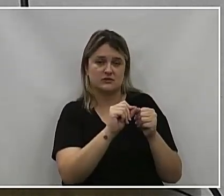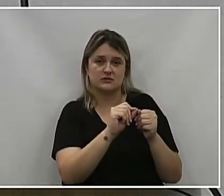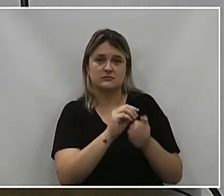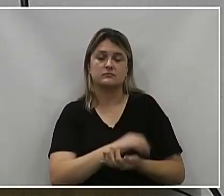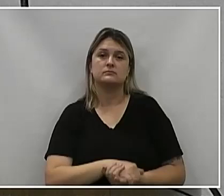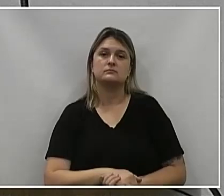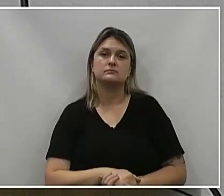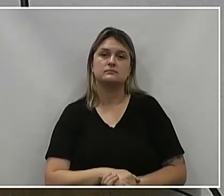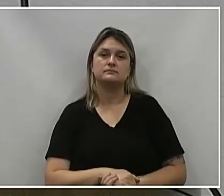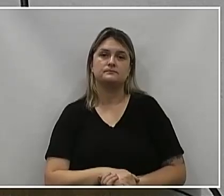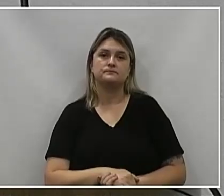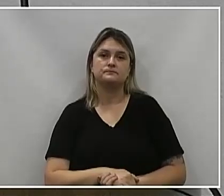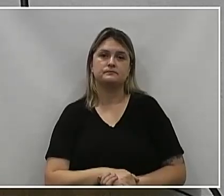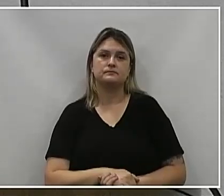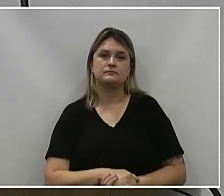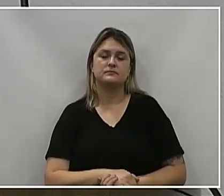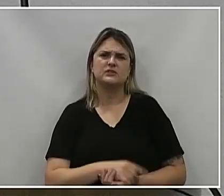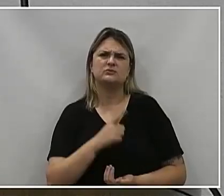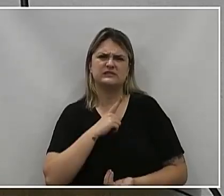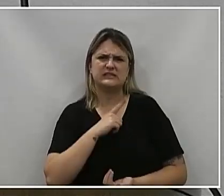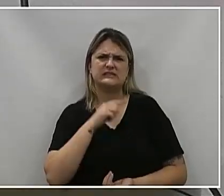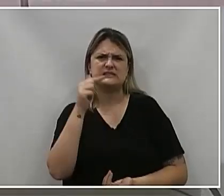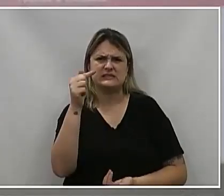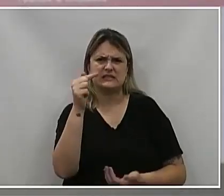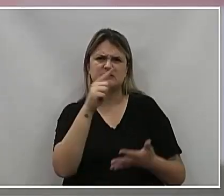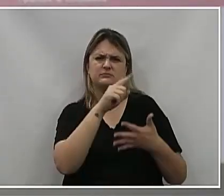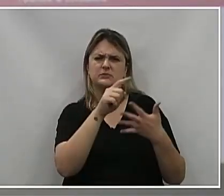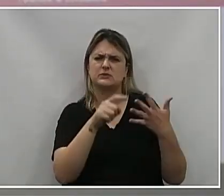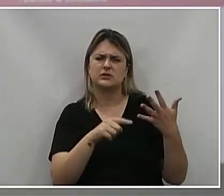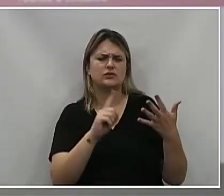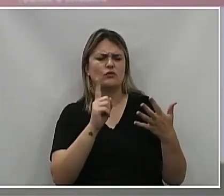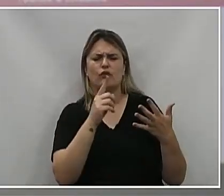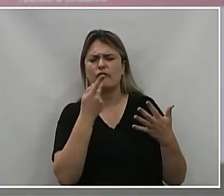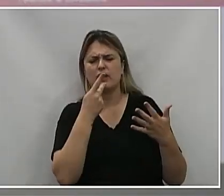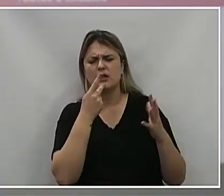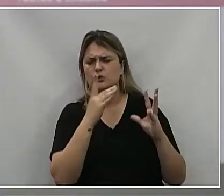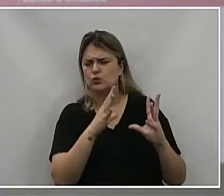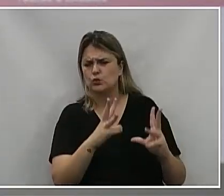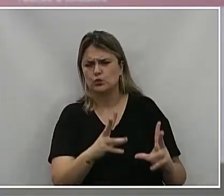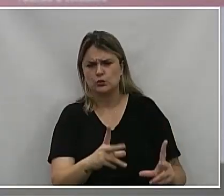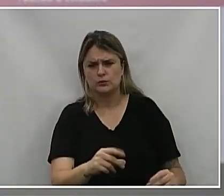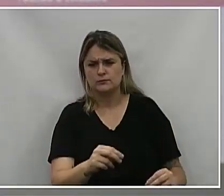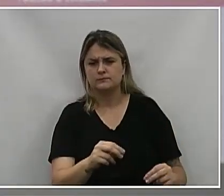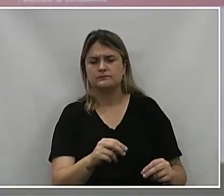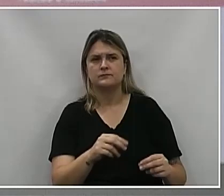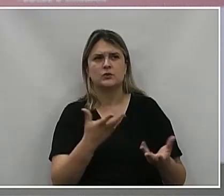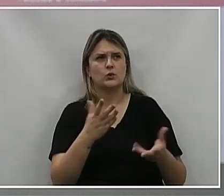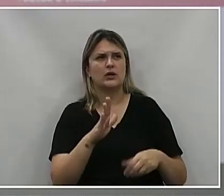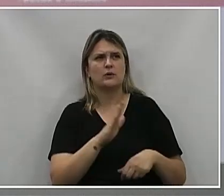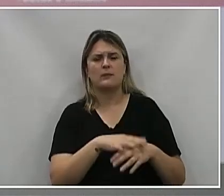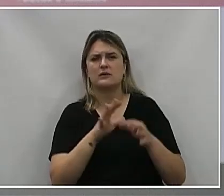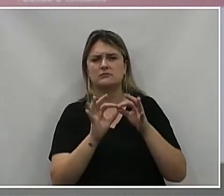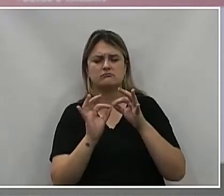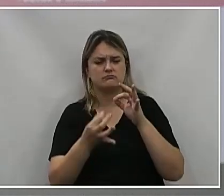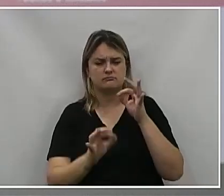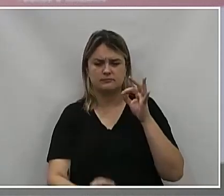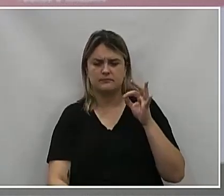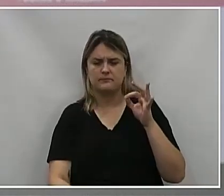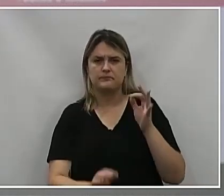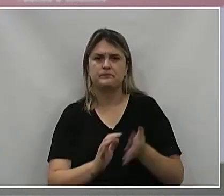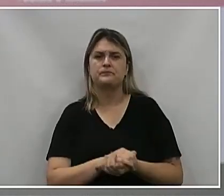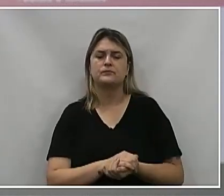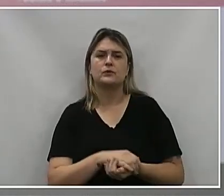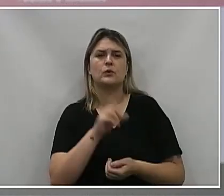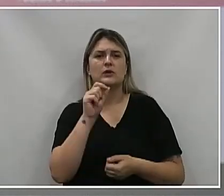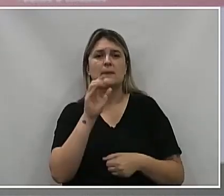ao contrato. Bom, a gente tem 7 pontos, né? Eu não vou passar por todos eles, até para não tomar o tempo dos senhores. Um ponto